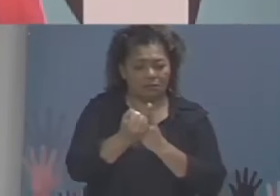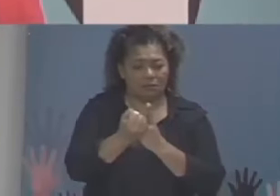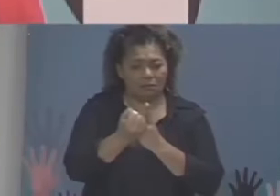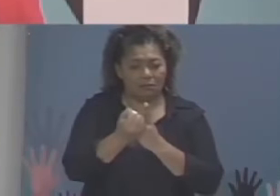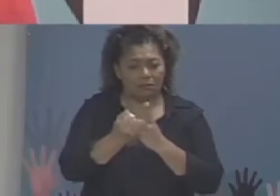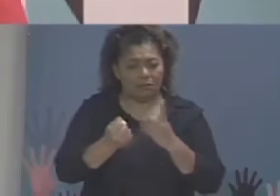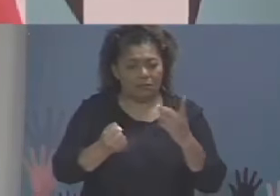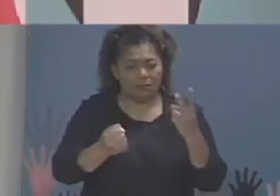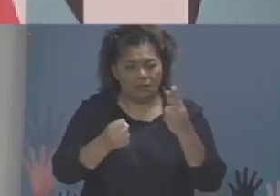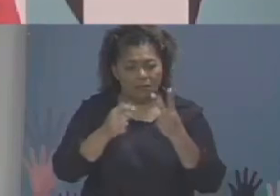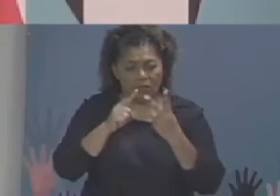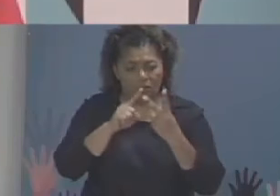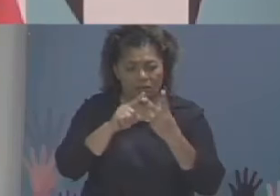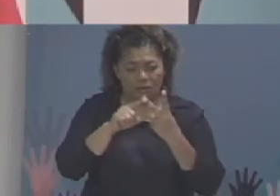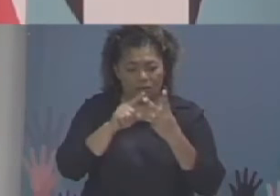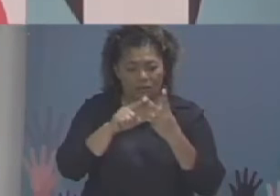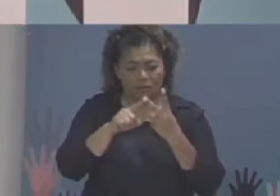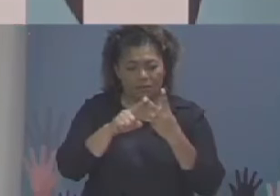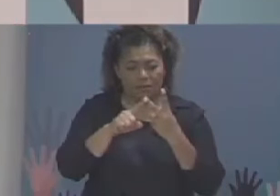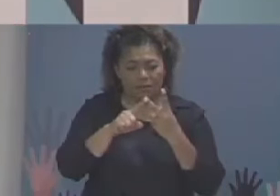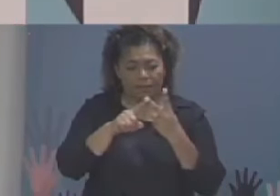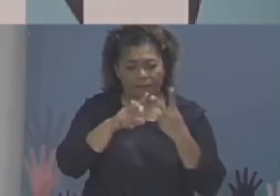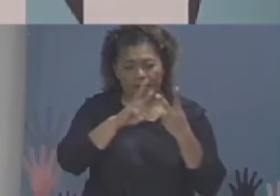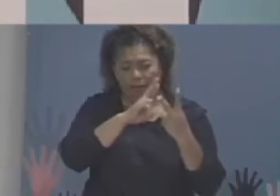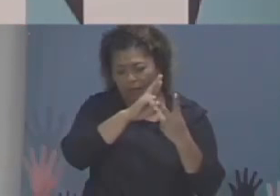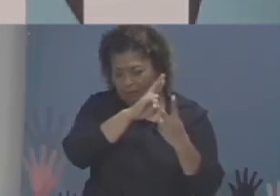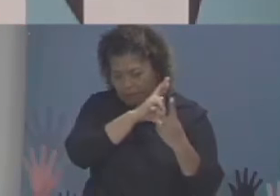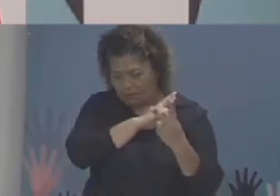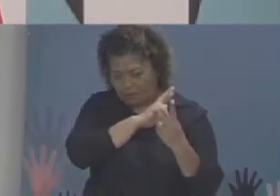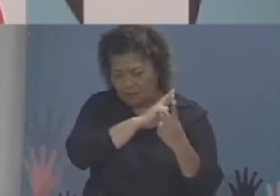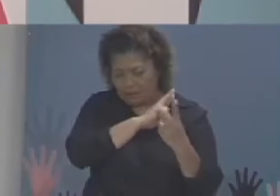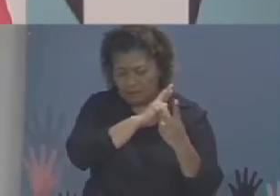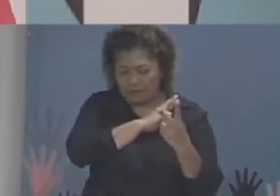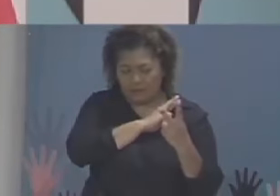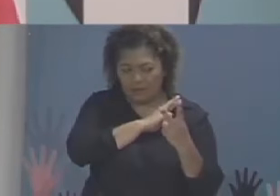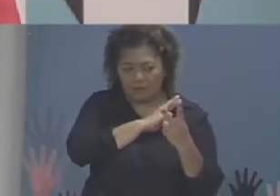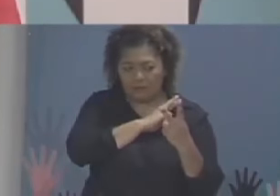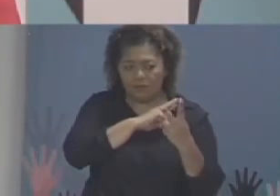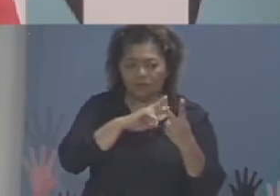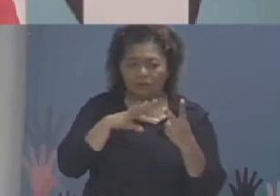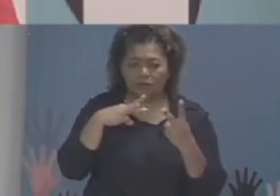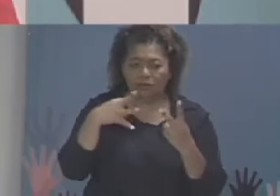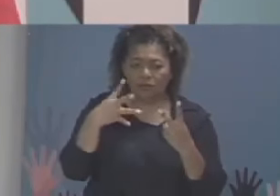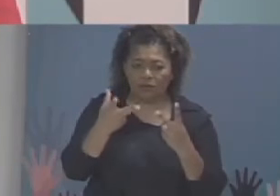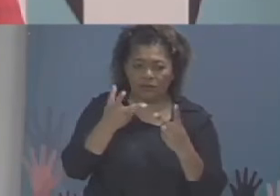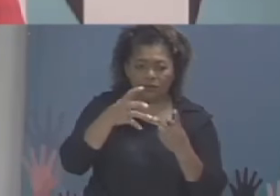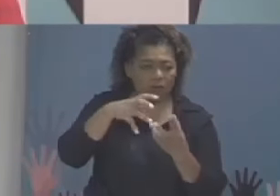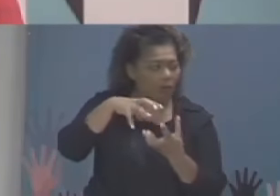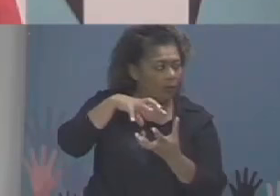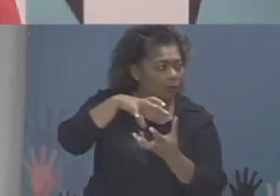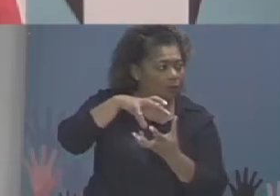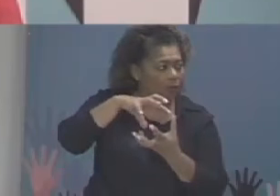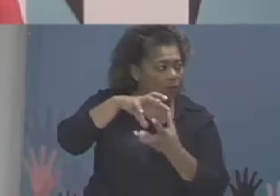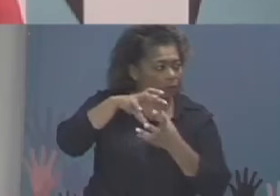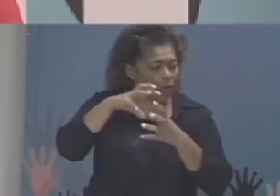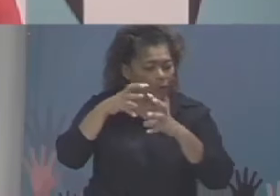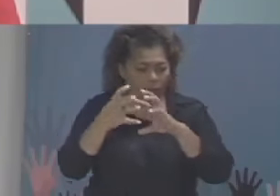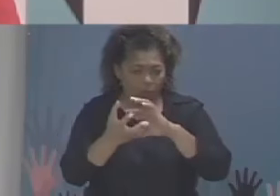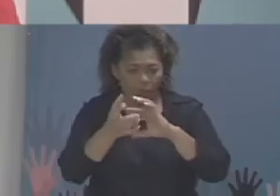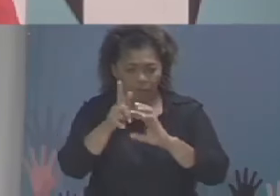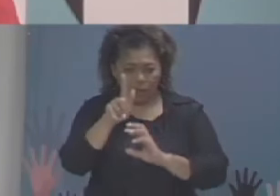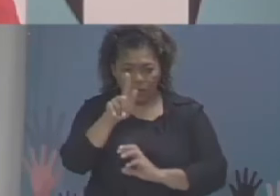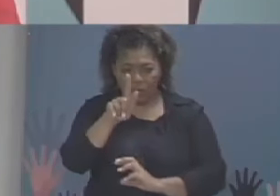Eixo 2, sim, a representação no nosso globo, vocês vão ver que eles estão, são as perguntas de